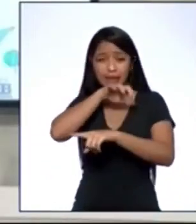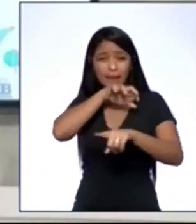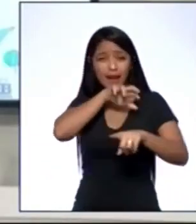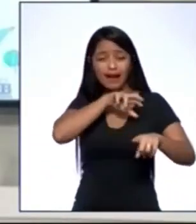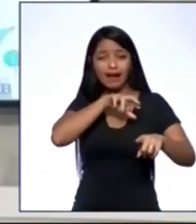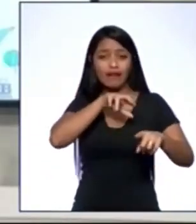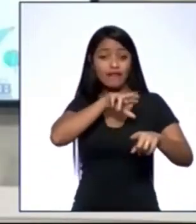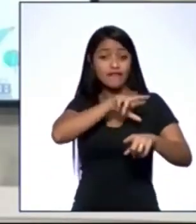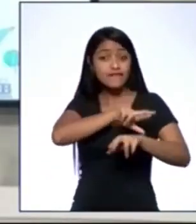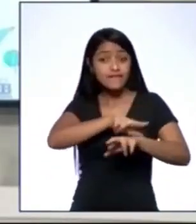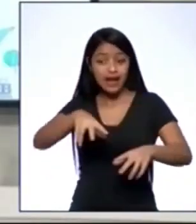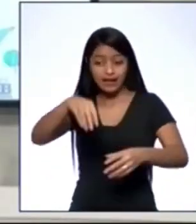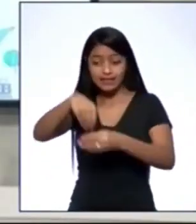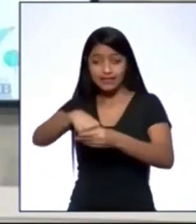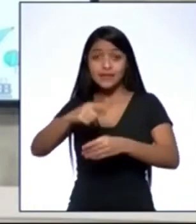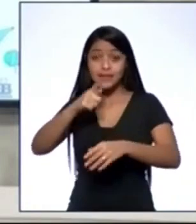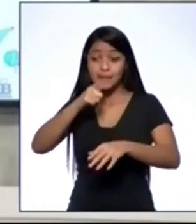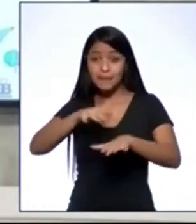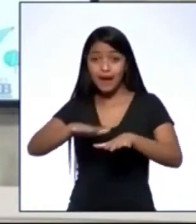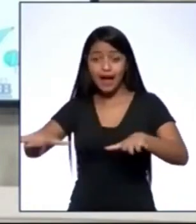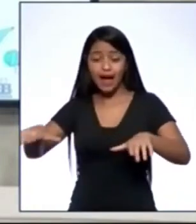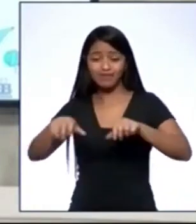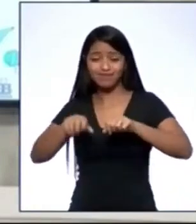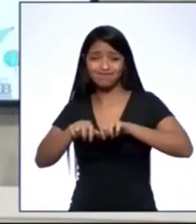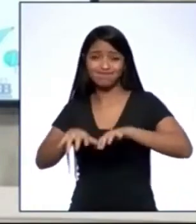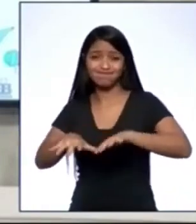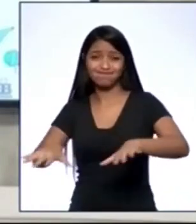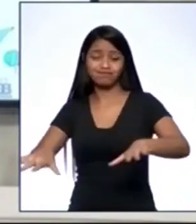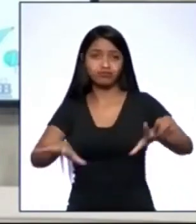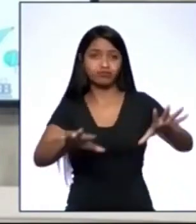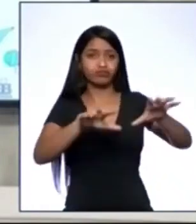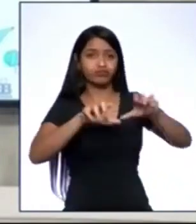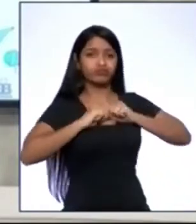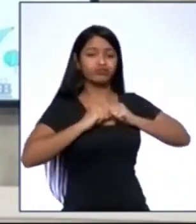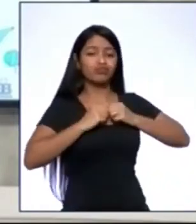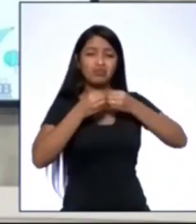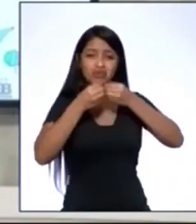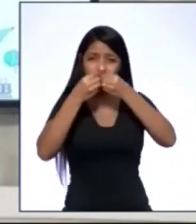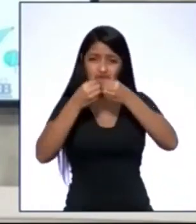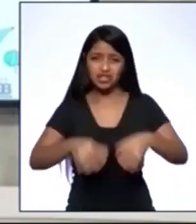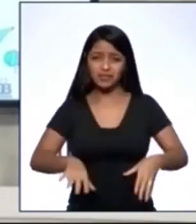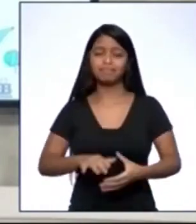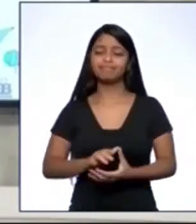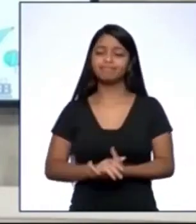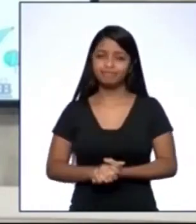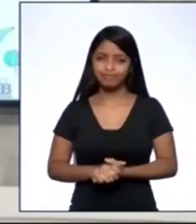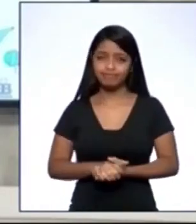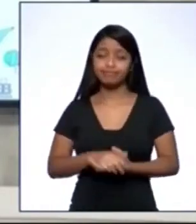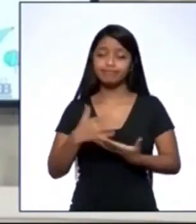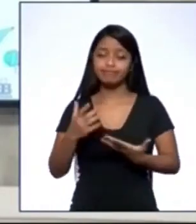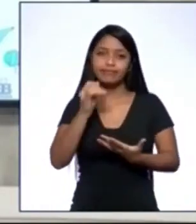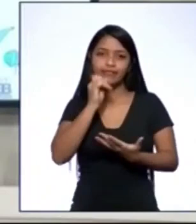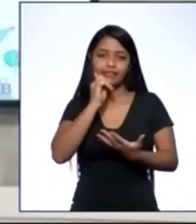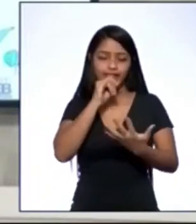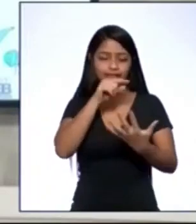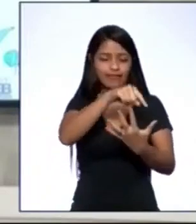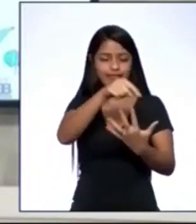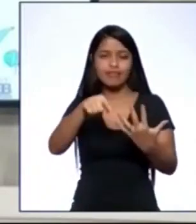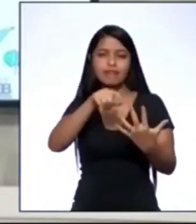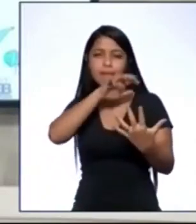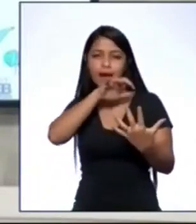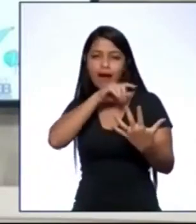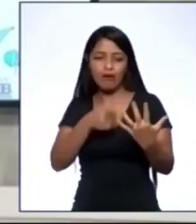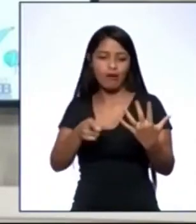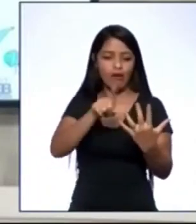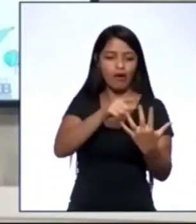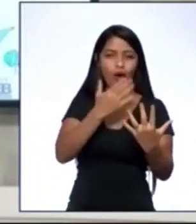alimentares marítimas, né? Bom, o que acontece? Quando uma cadeia alimentar é contaminada por